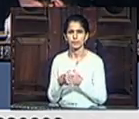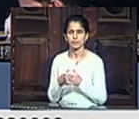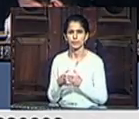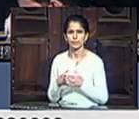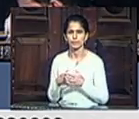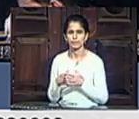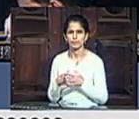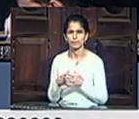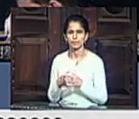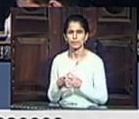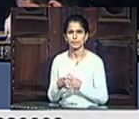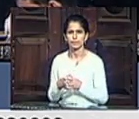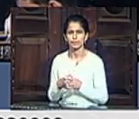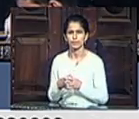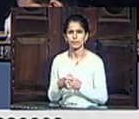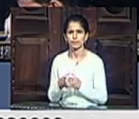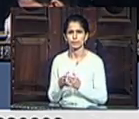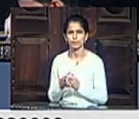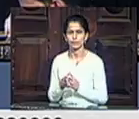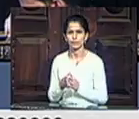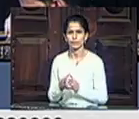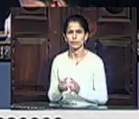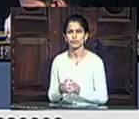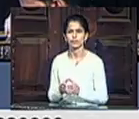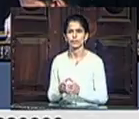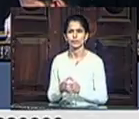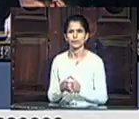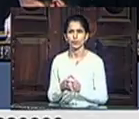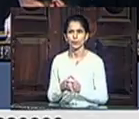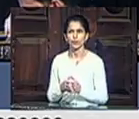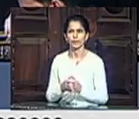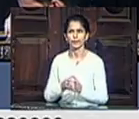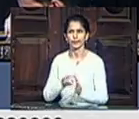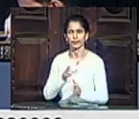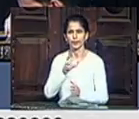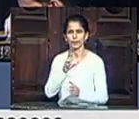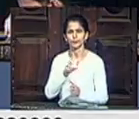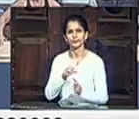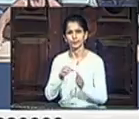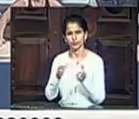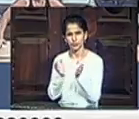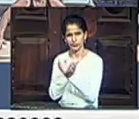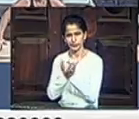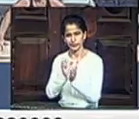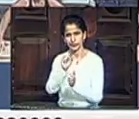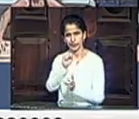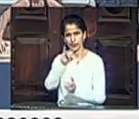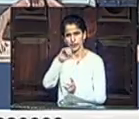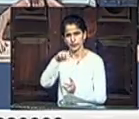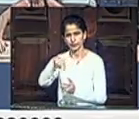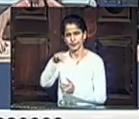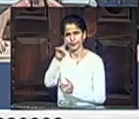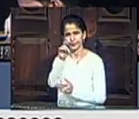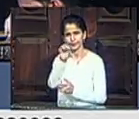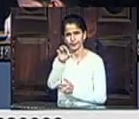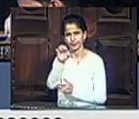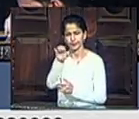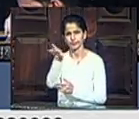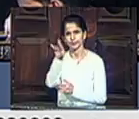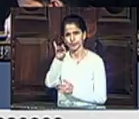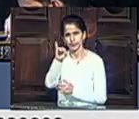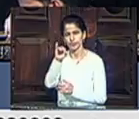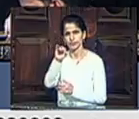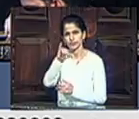Eu registro com muito prazer aqui o pessoal do SINDER, os servidores do DR, o SOS